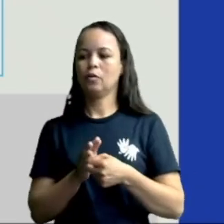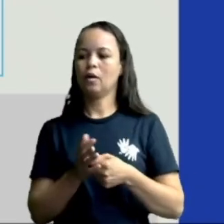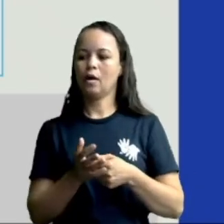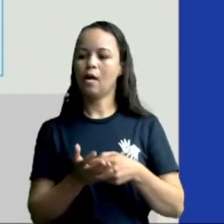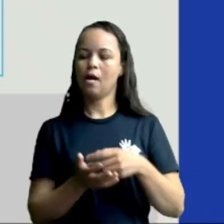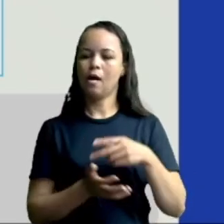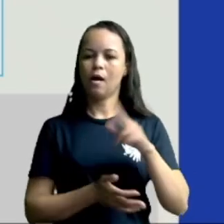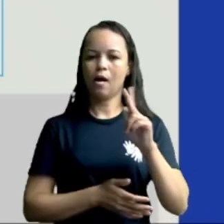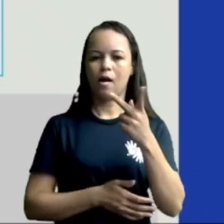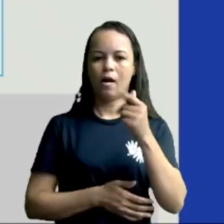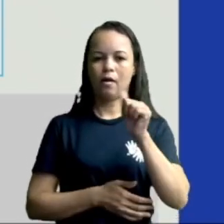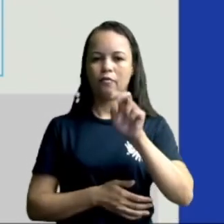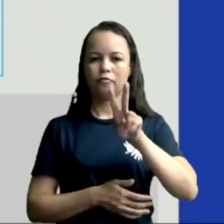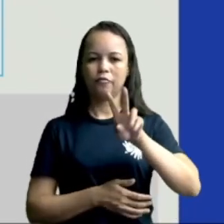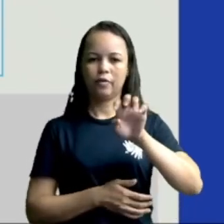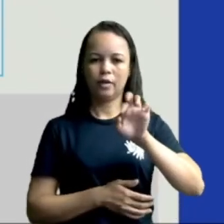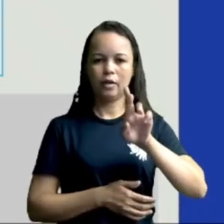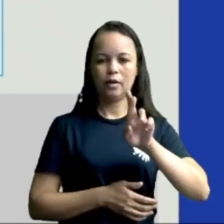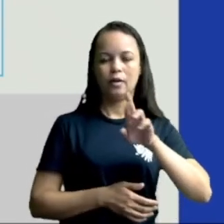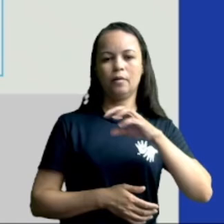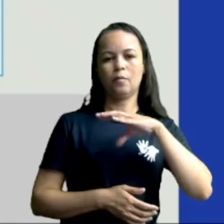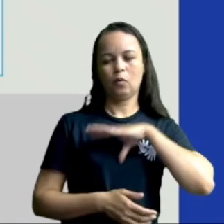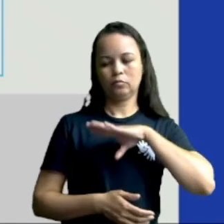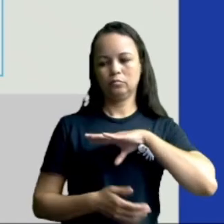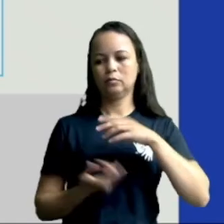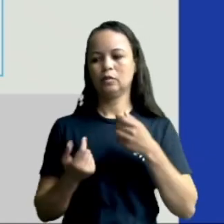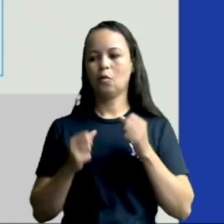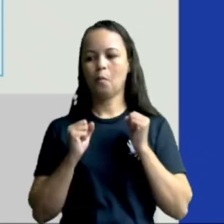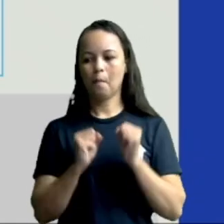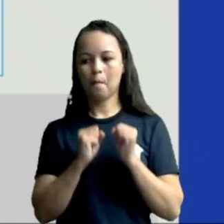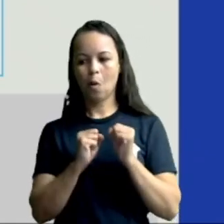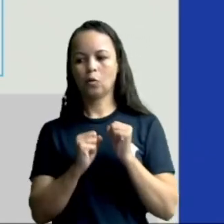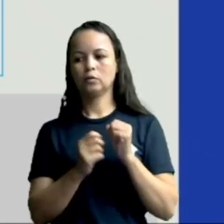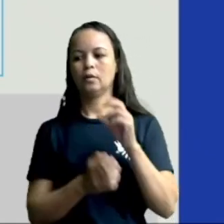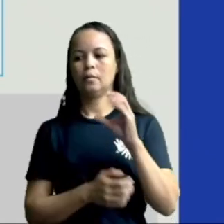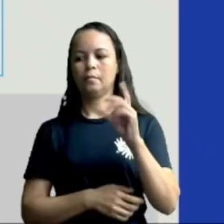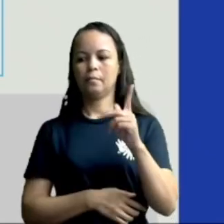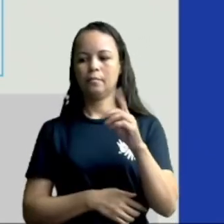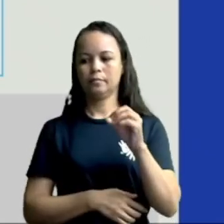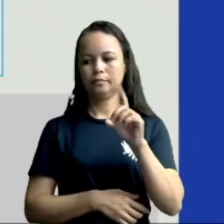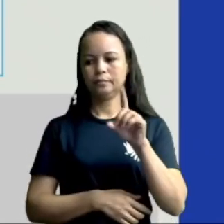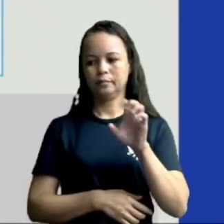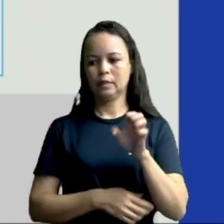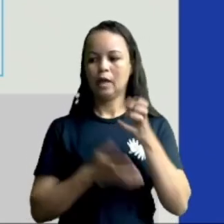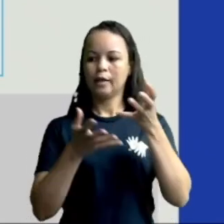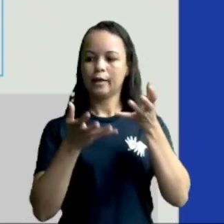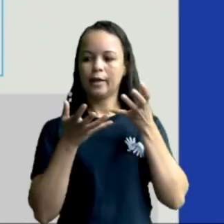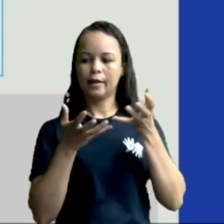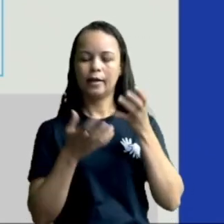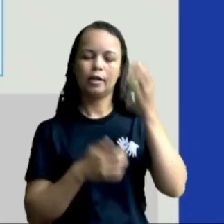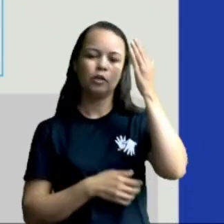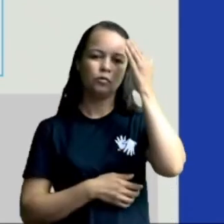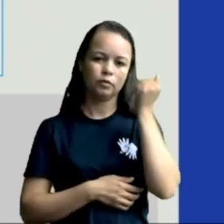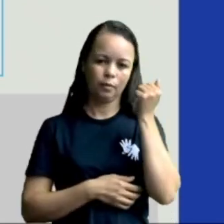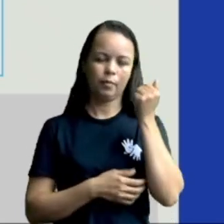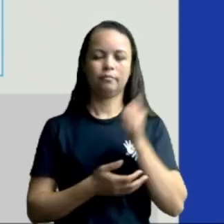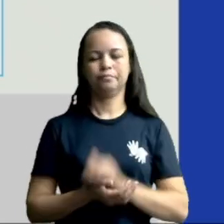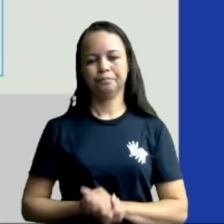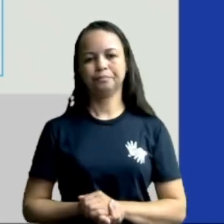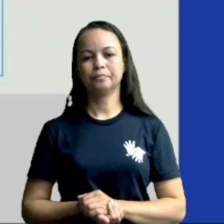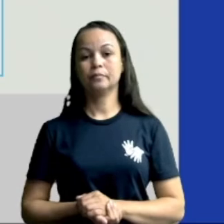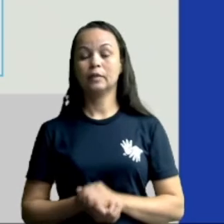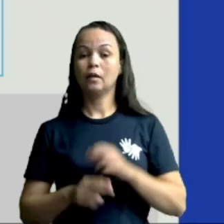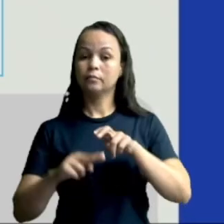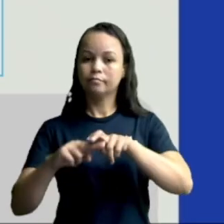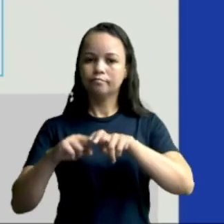em português, o verbo poder, o verbo querer e o verbo saber. E aí,